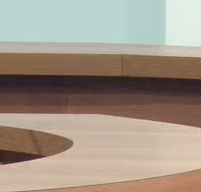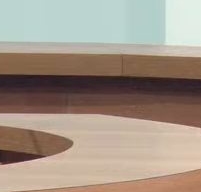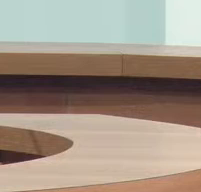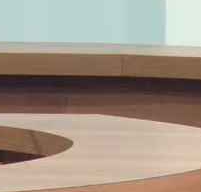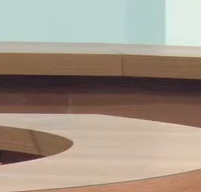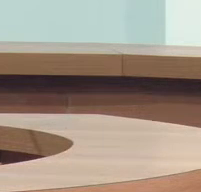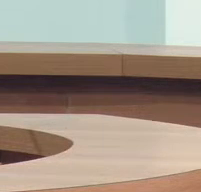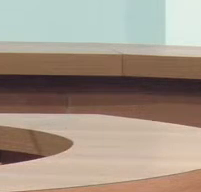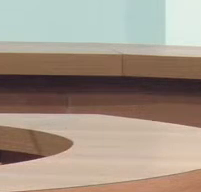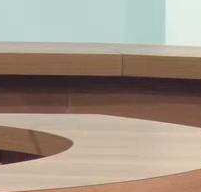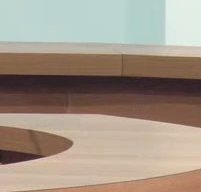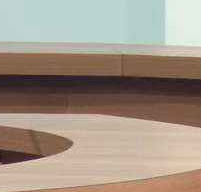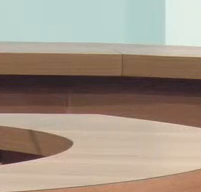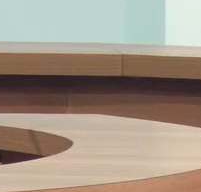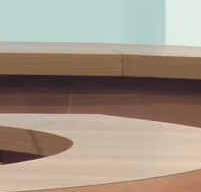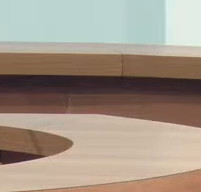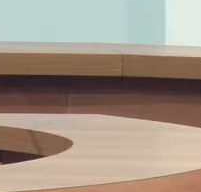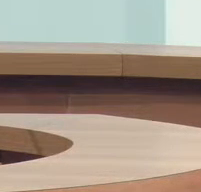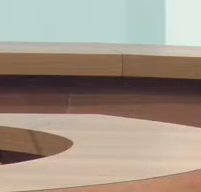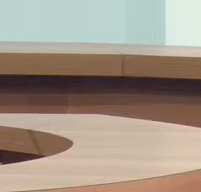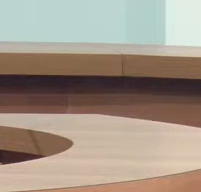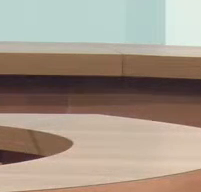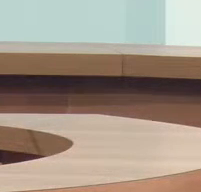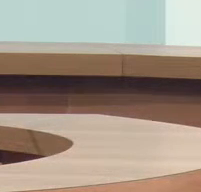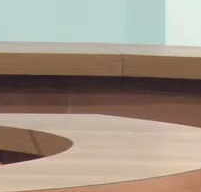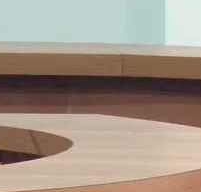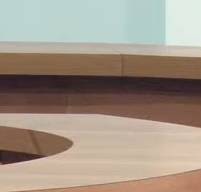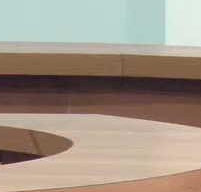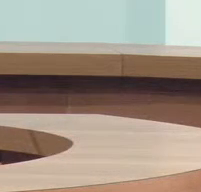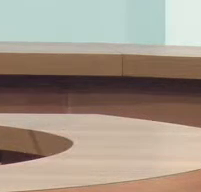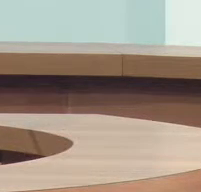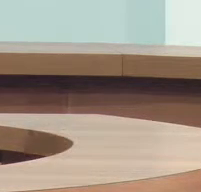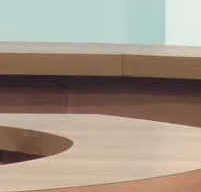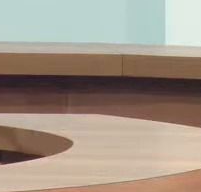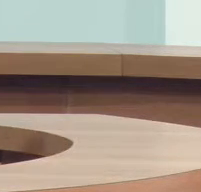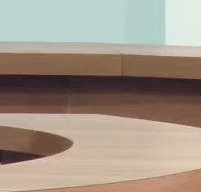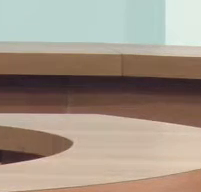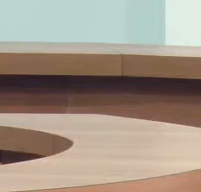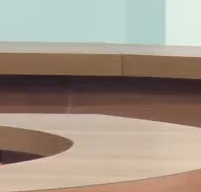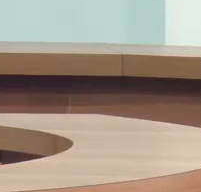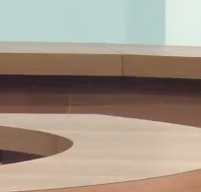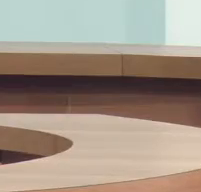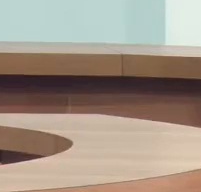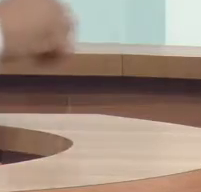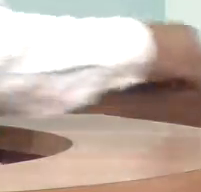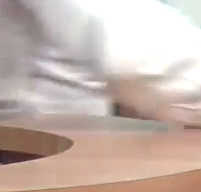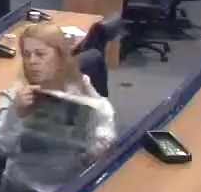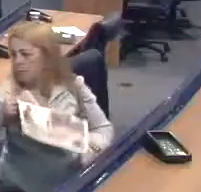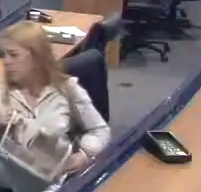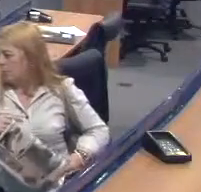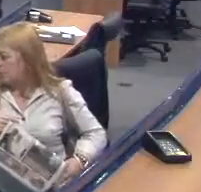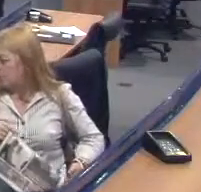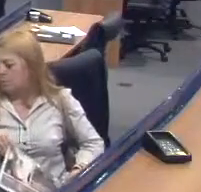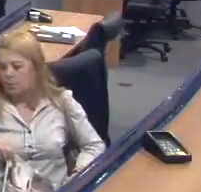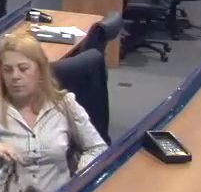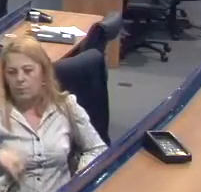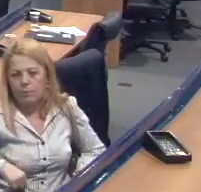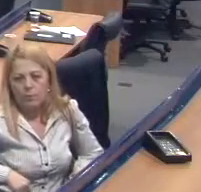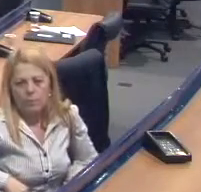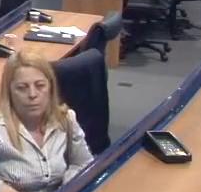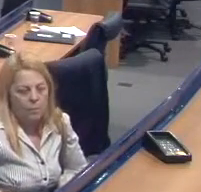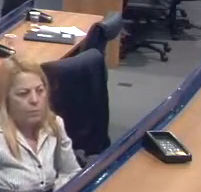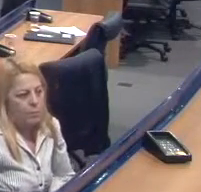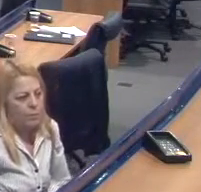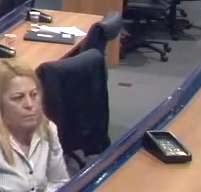Pressão psicológica pode fazer com a sua família, com a família de Guarulhos, não. Obrigado. Pela ordem, presidente. Pela ordem,